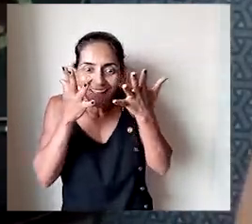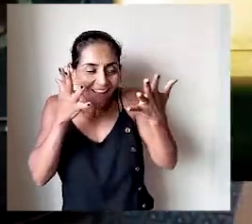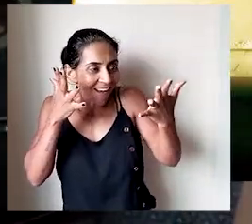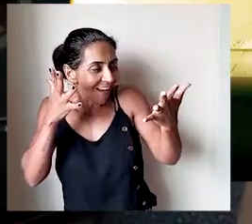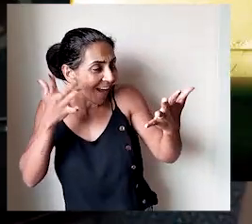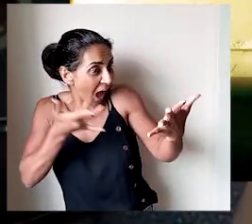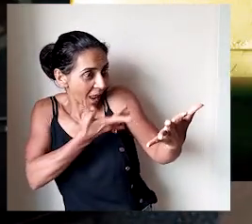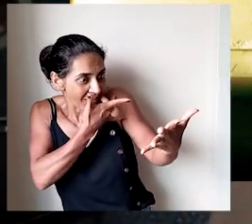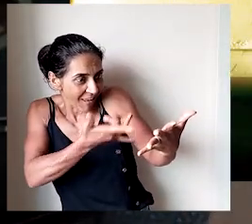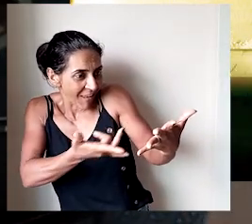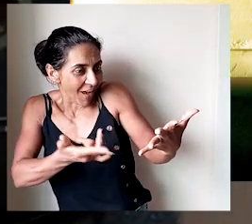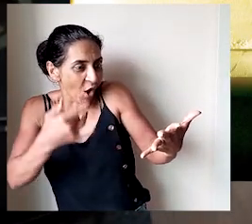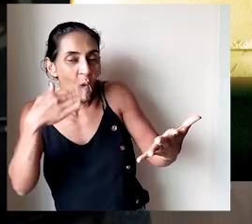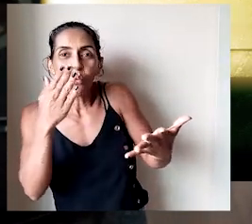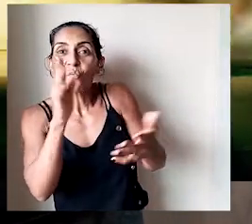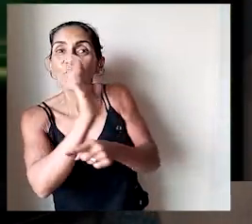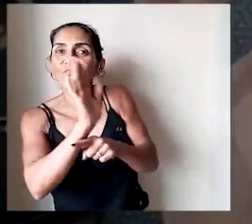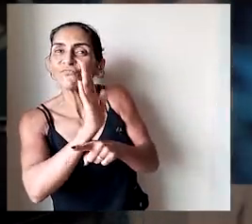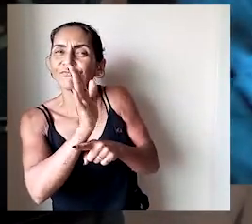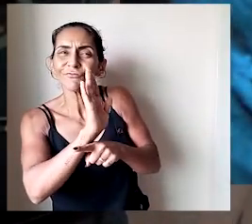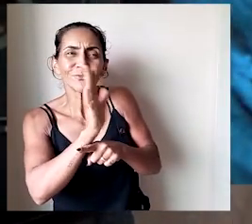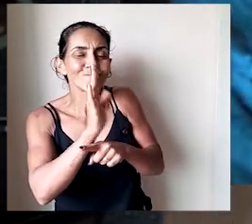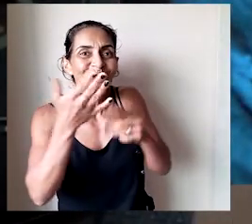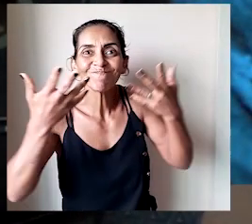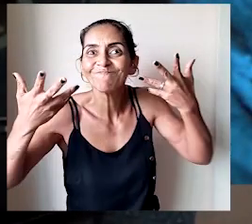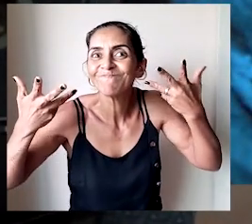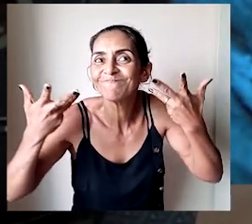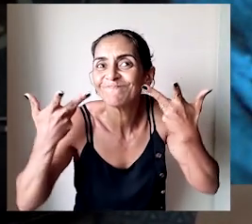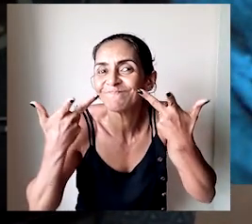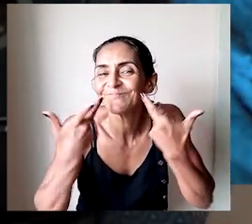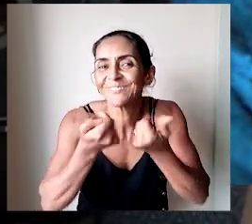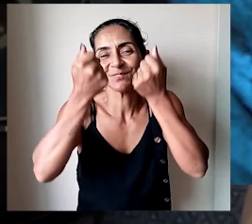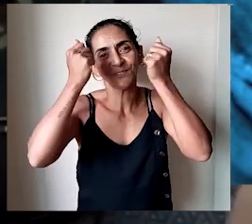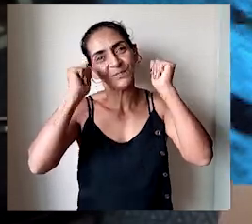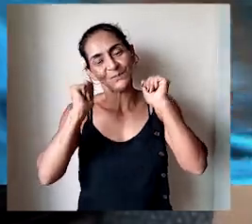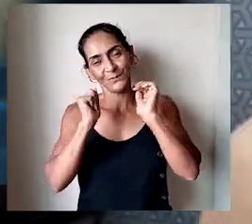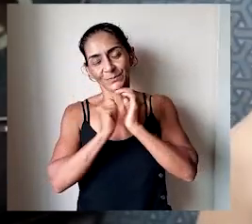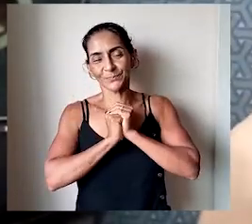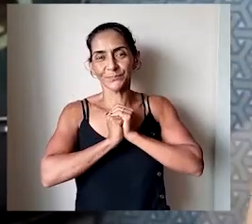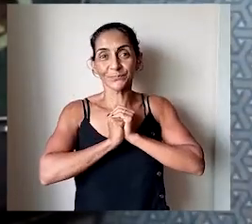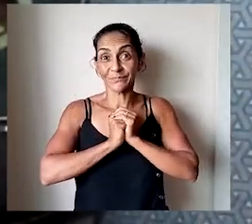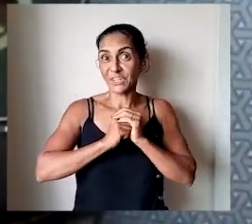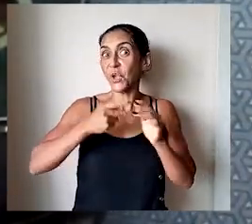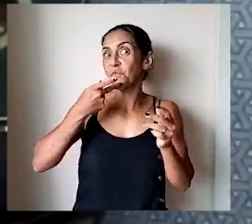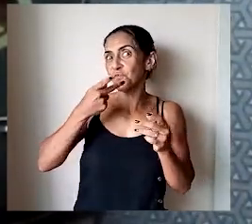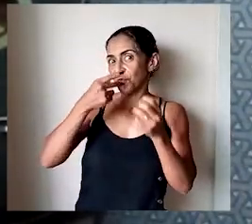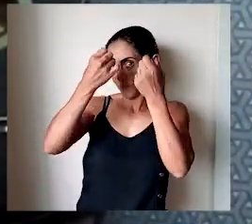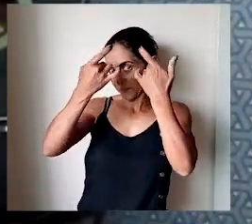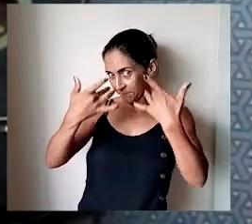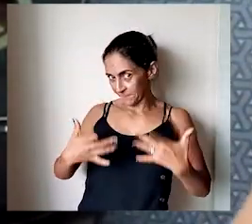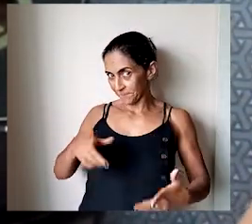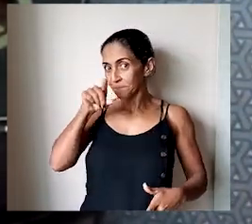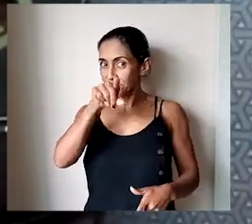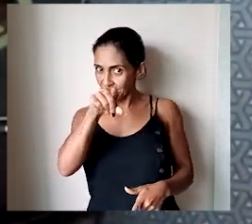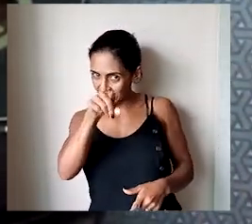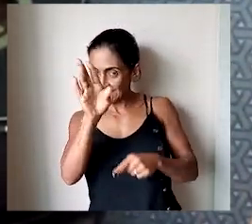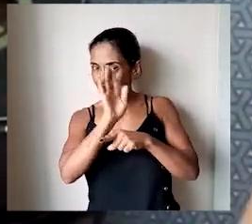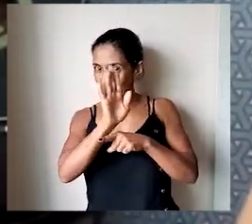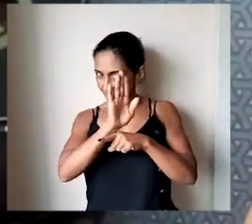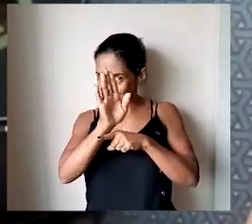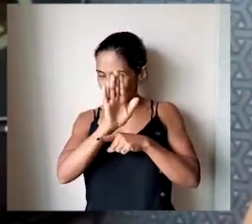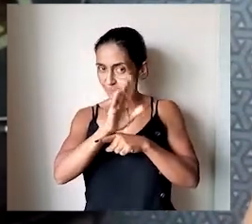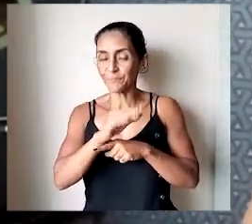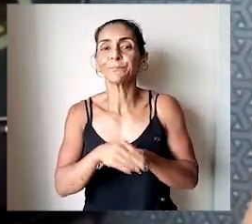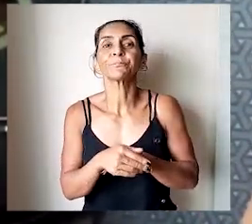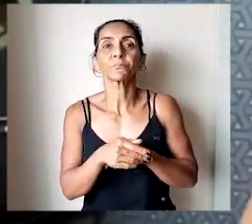foi com o trabalho artístico do filme. Foi o que realmente mais me chamou a atenção. E eu vou falar a ficha técnica do filme para